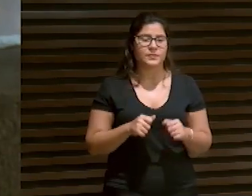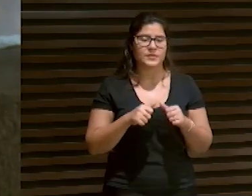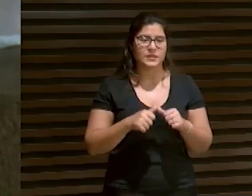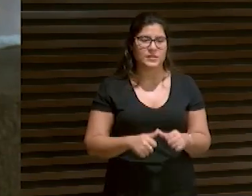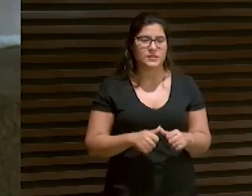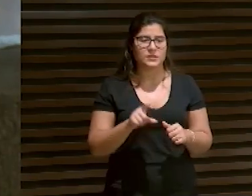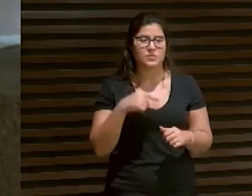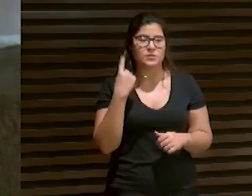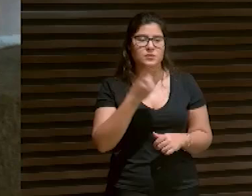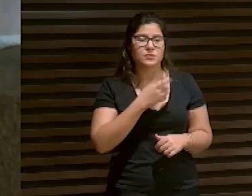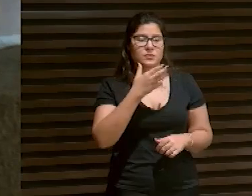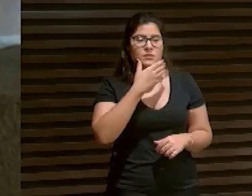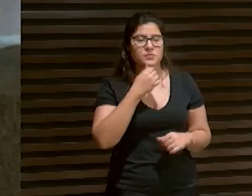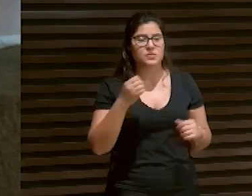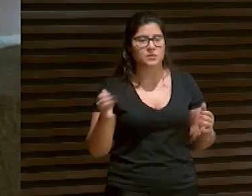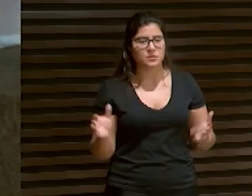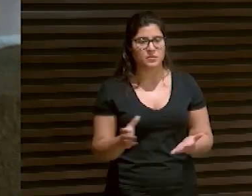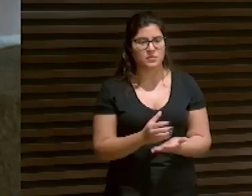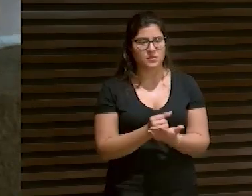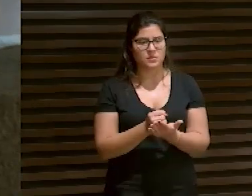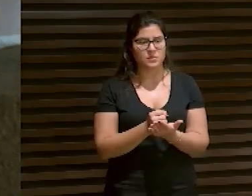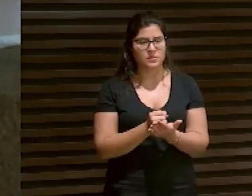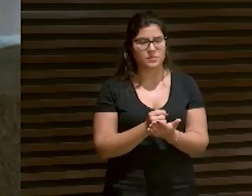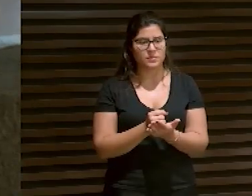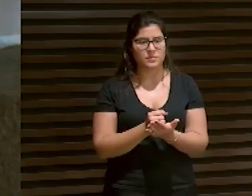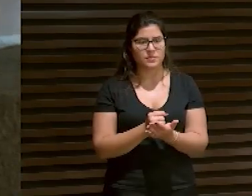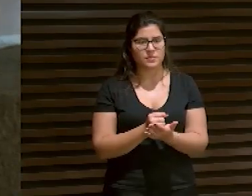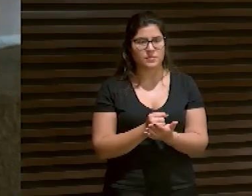Redentor. Esse é o nosso Salvador.